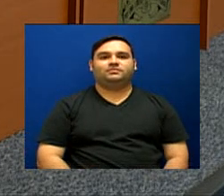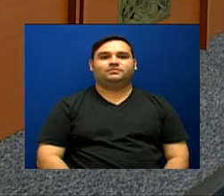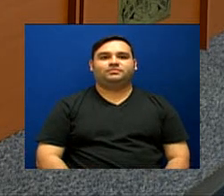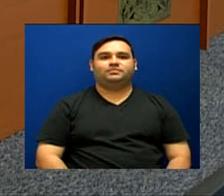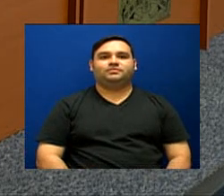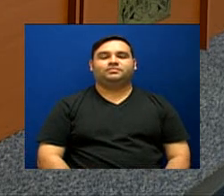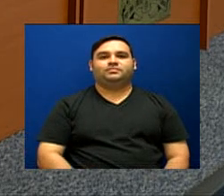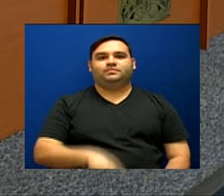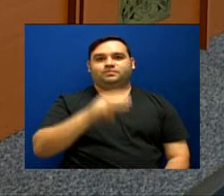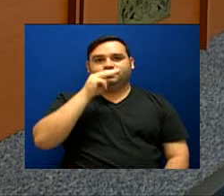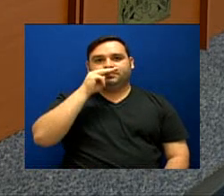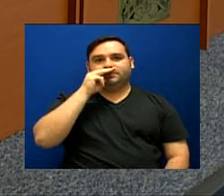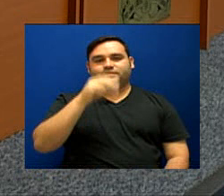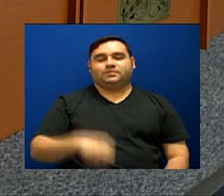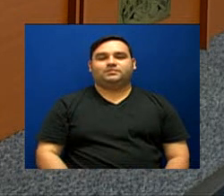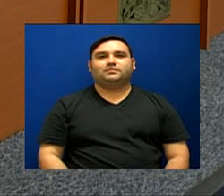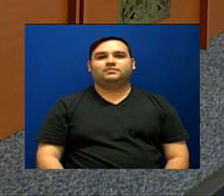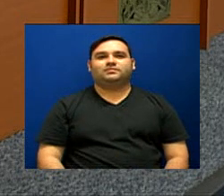Martinez?